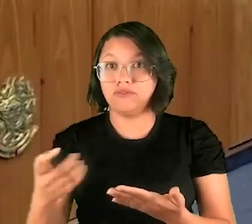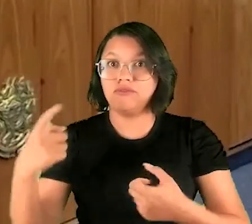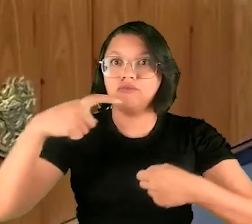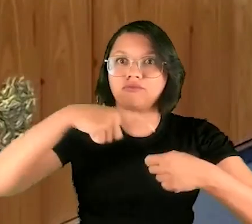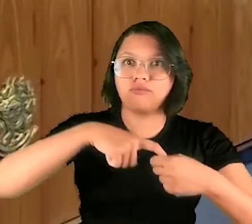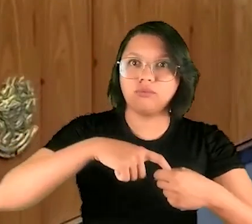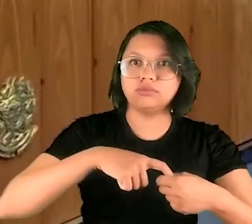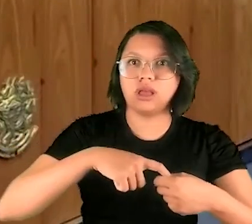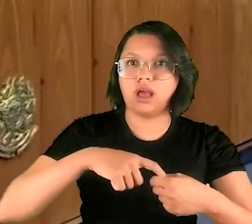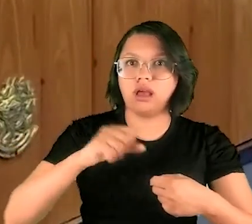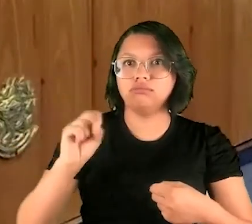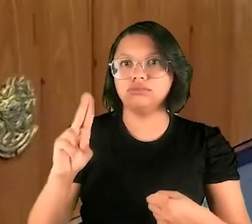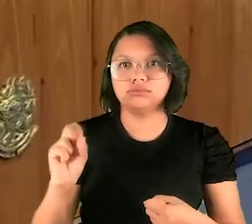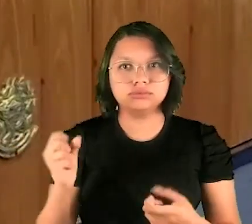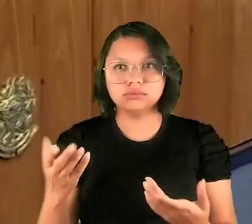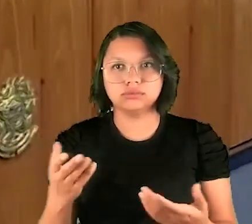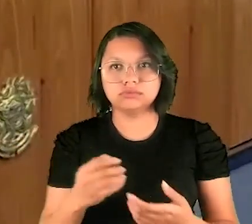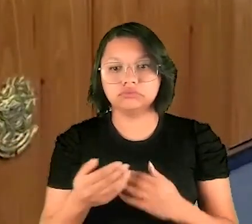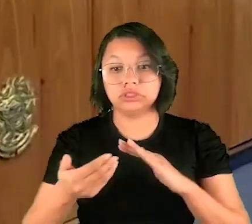SUS, né?